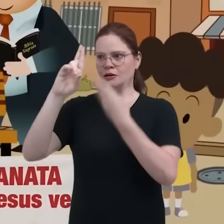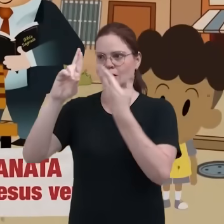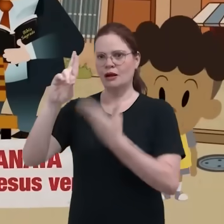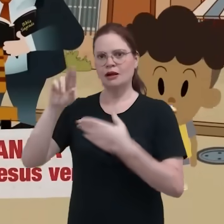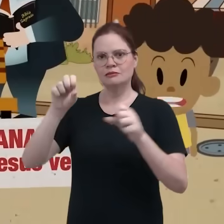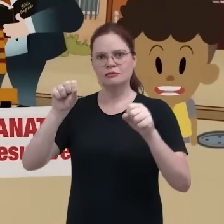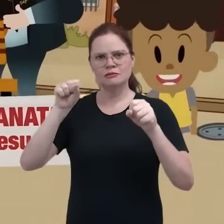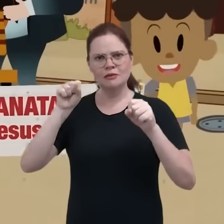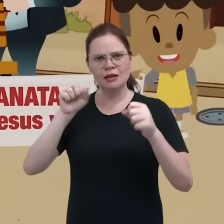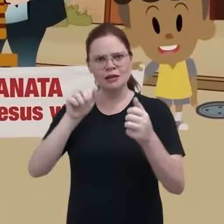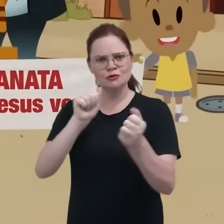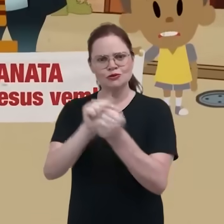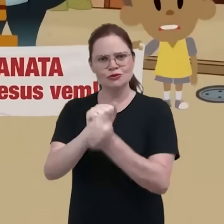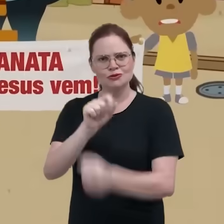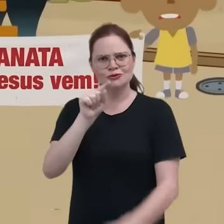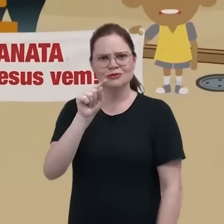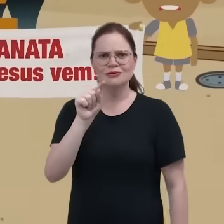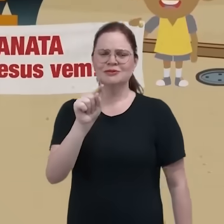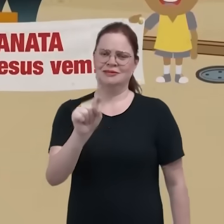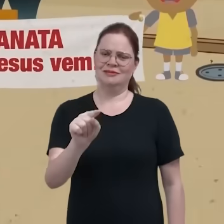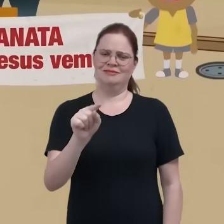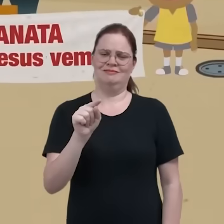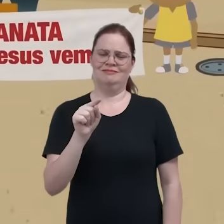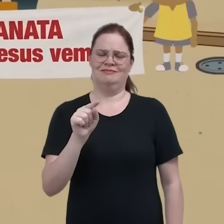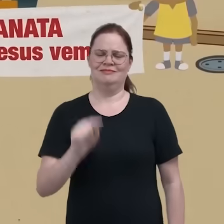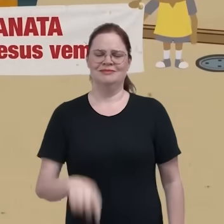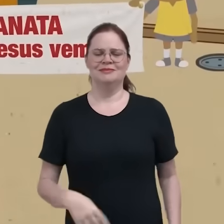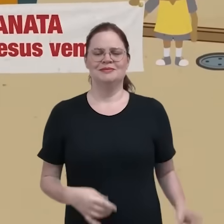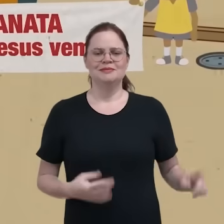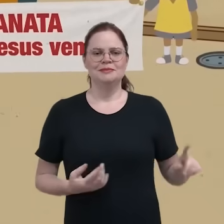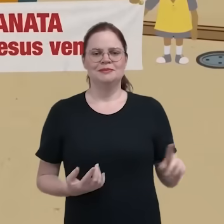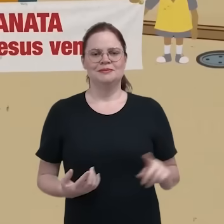invocai-o enquanto está perto.